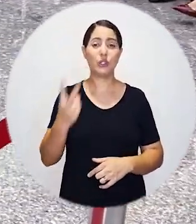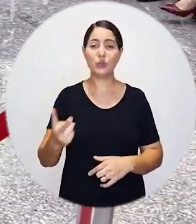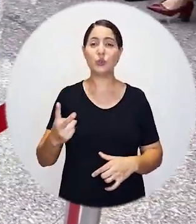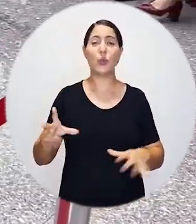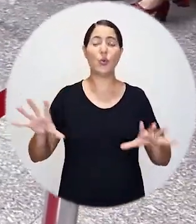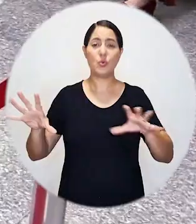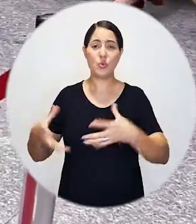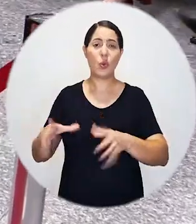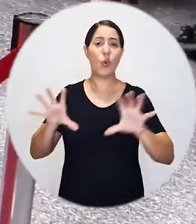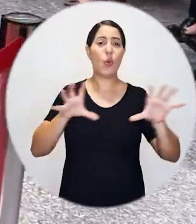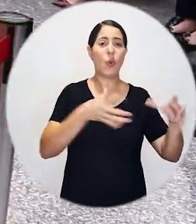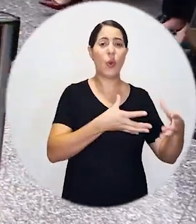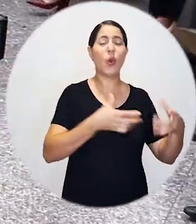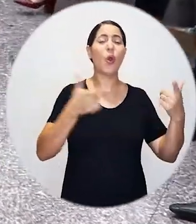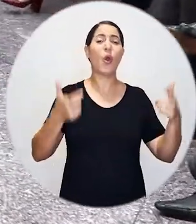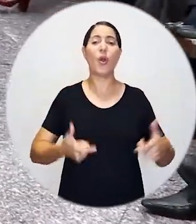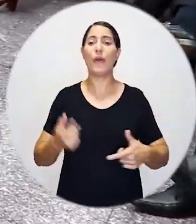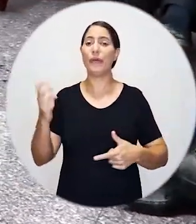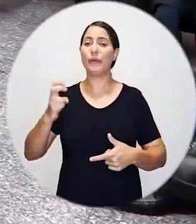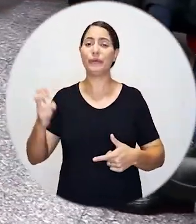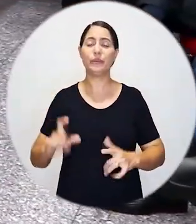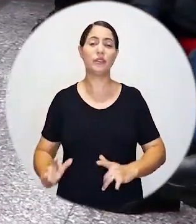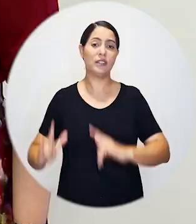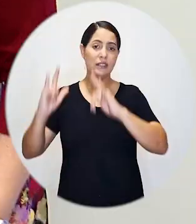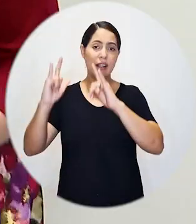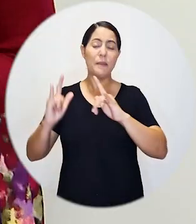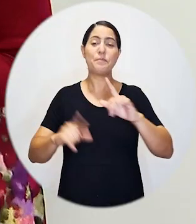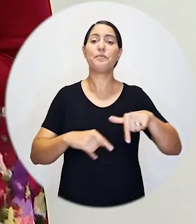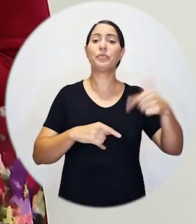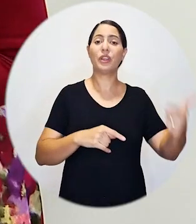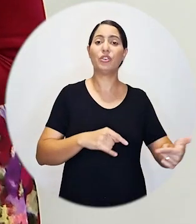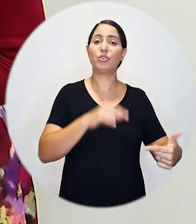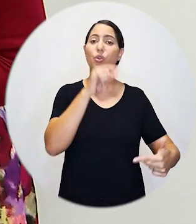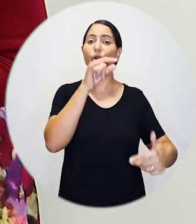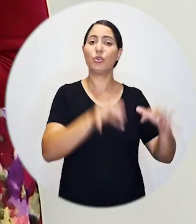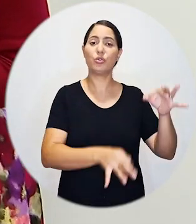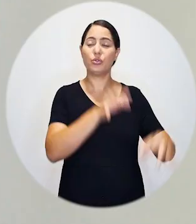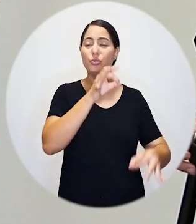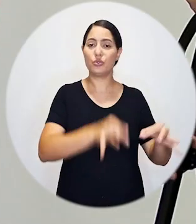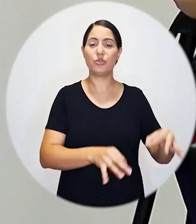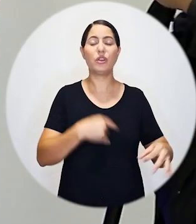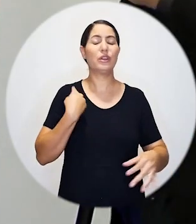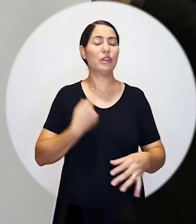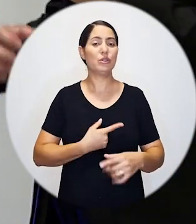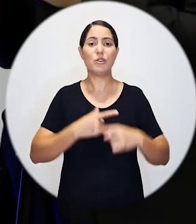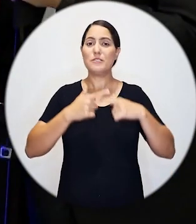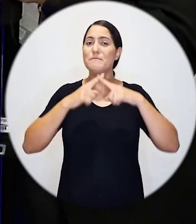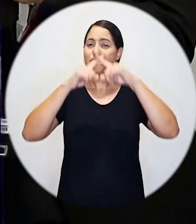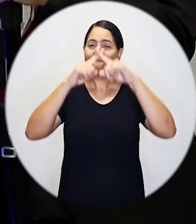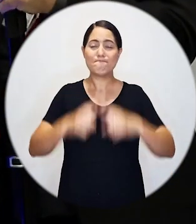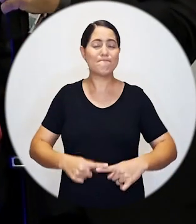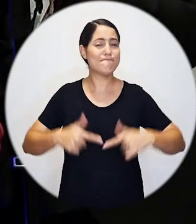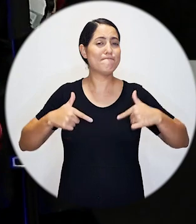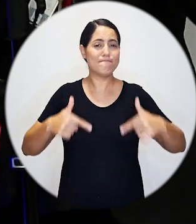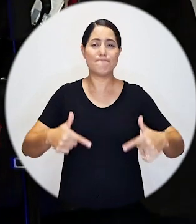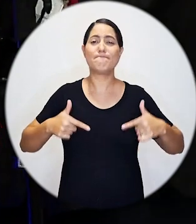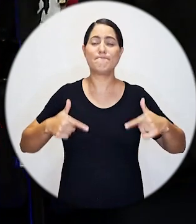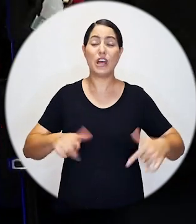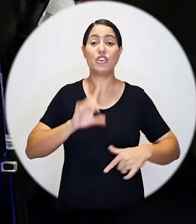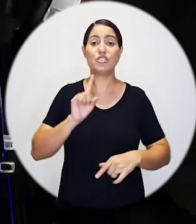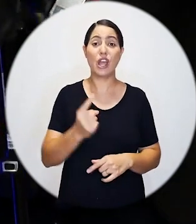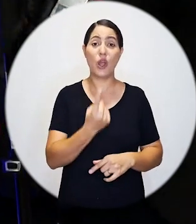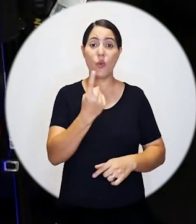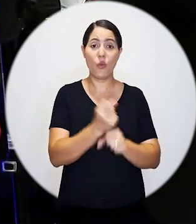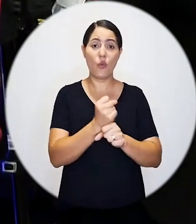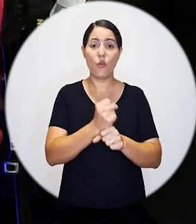2 mutirões, um mutirão do 5º andar e um mutirão dos juízes convocados. É uma gincana permanente. Nós julgamos